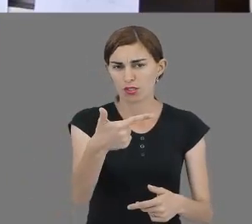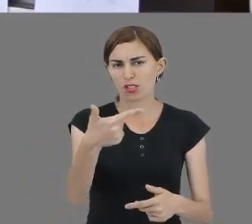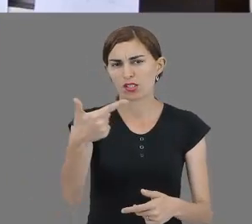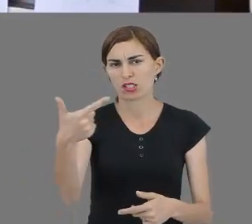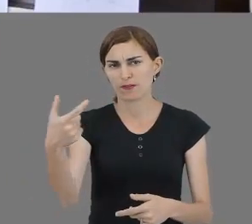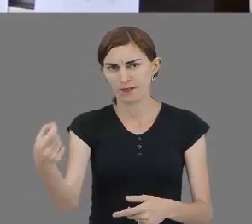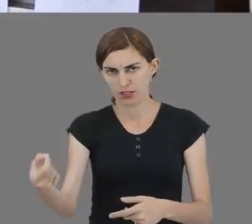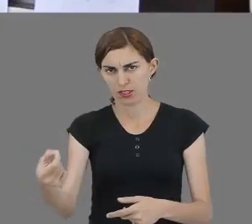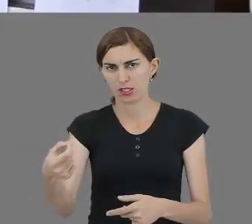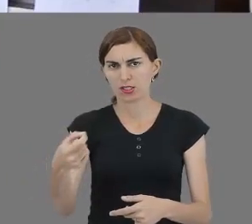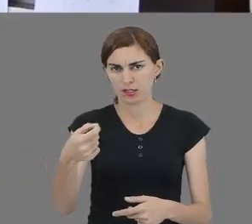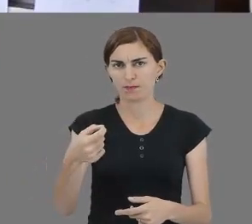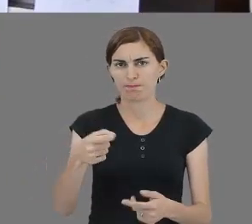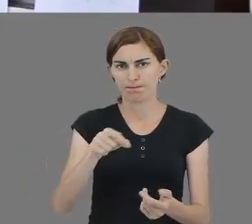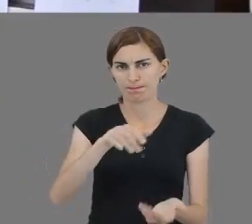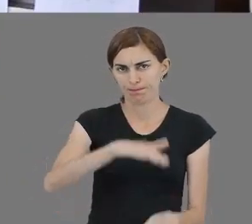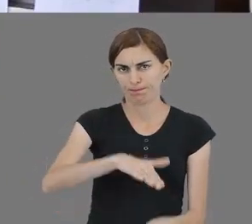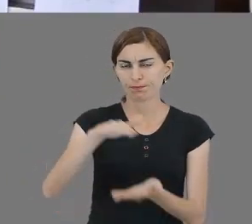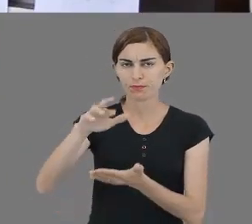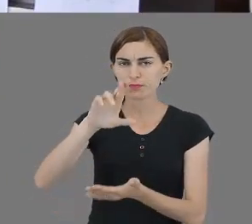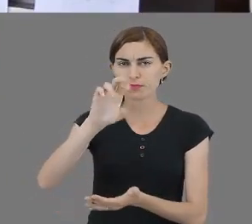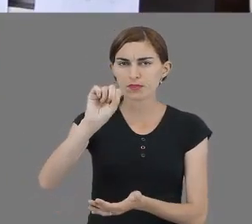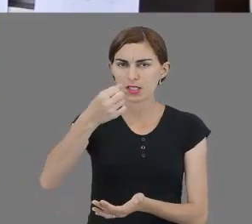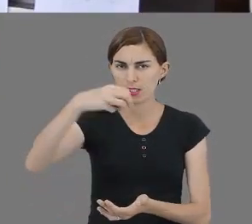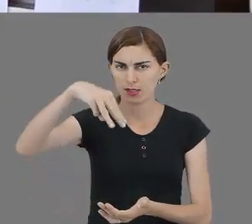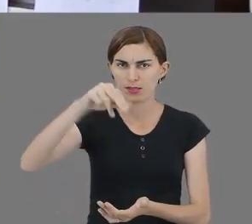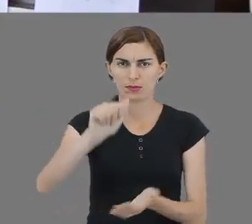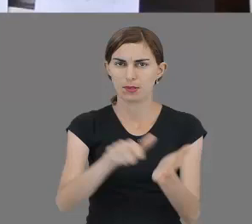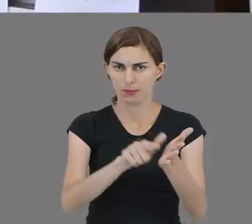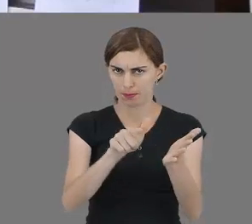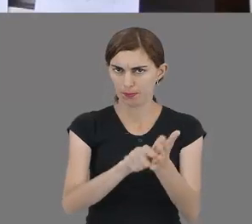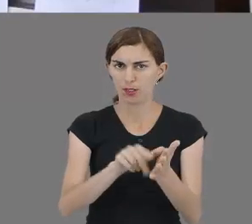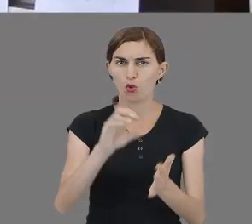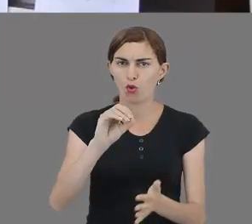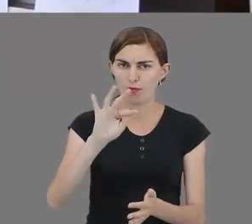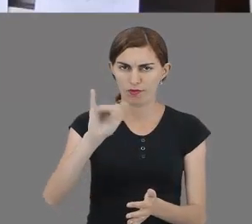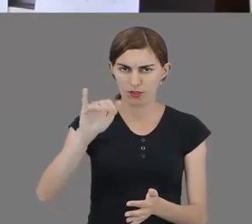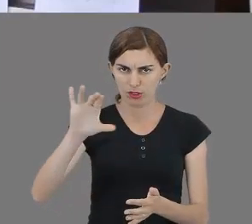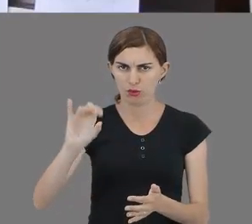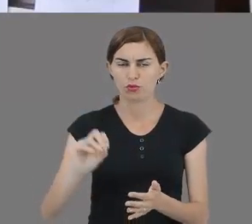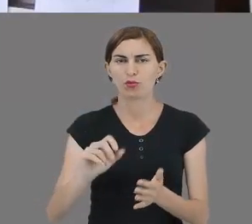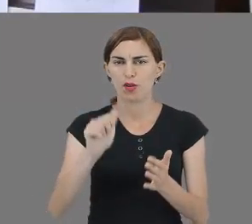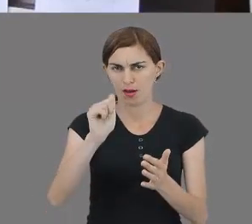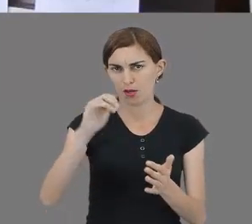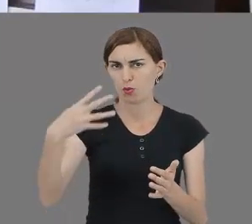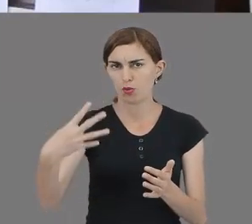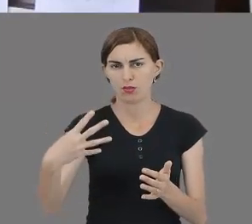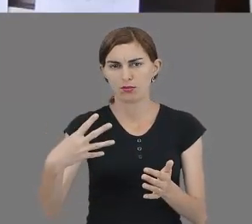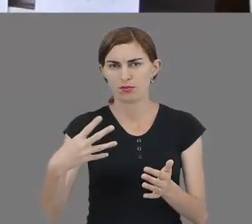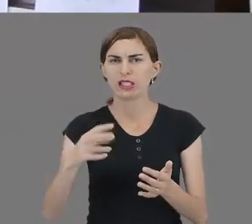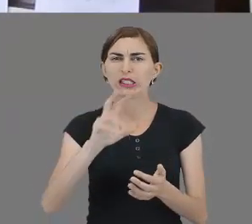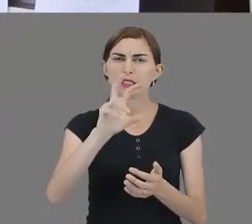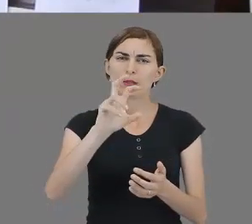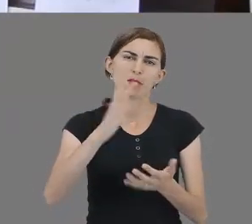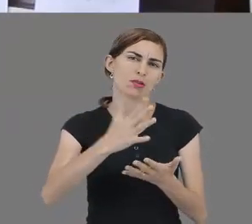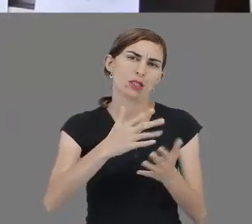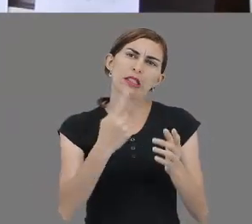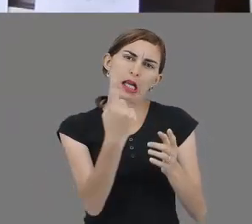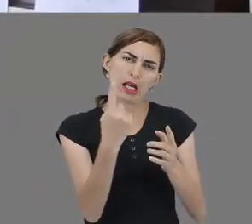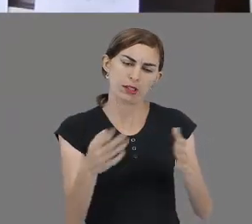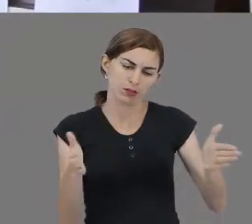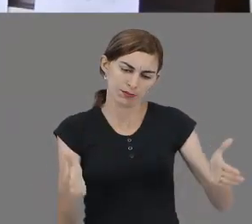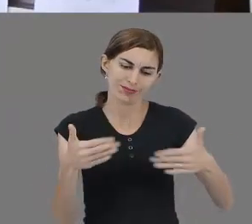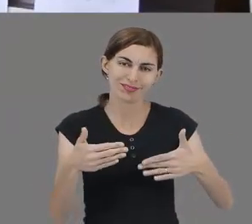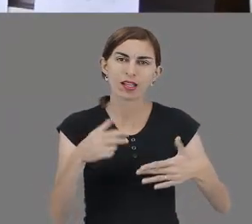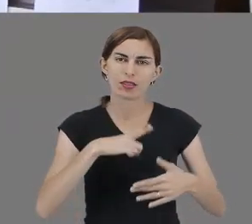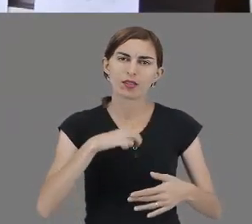220 resmas. Primeiro, preciso saber a unidade de fornecimento. A unidade de fornecimento de papel A4 é em resma de 500 folhas. E se